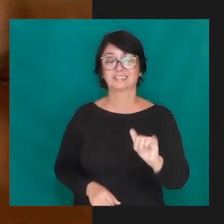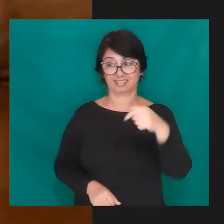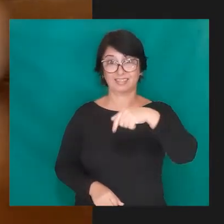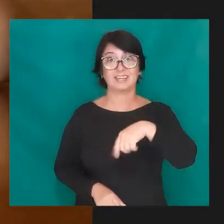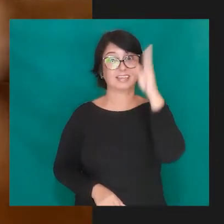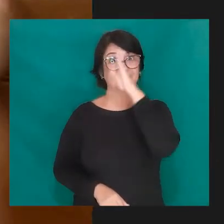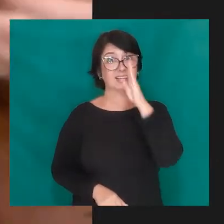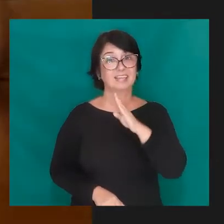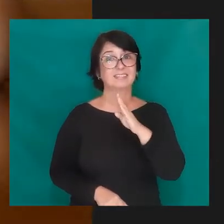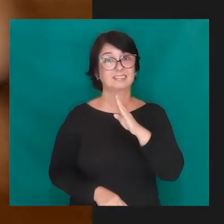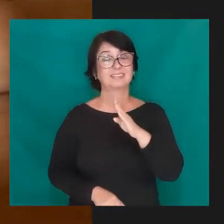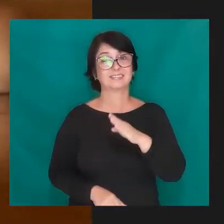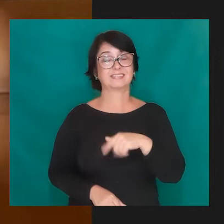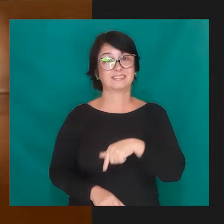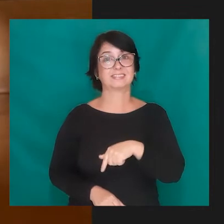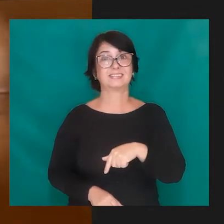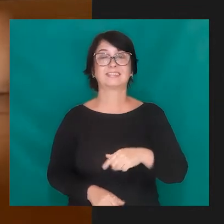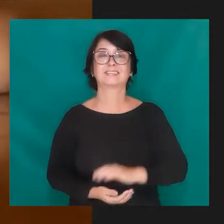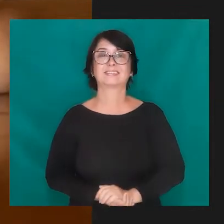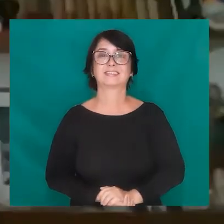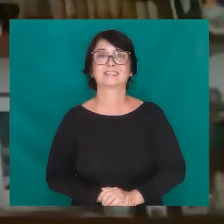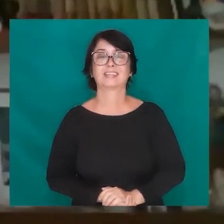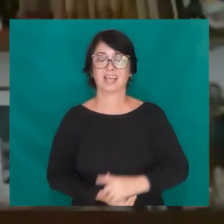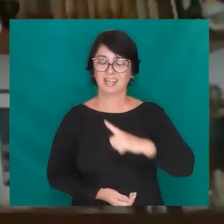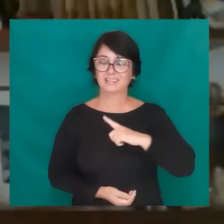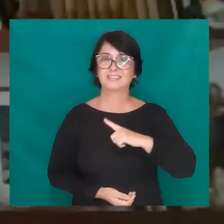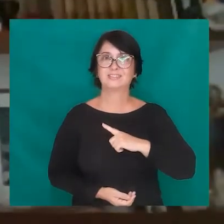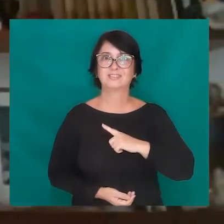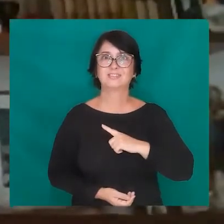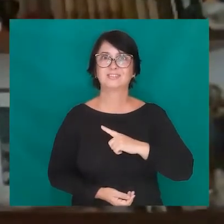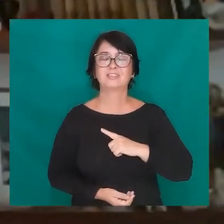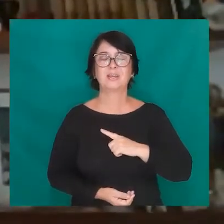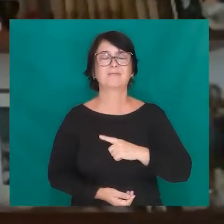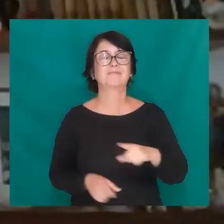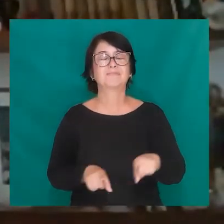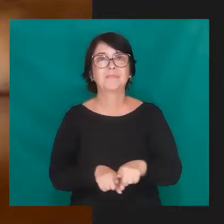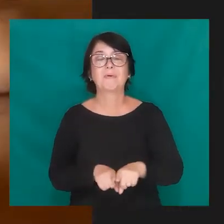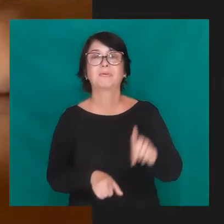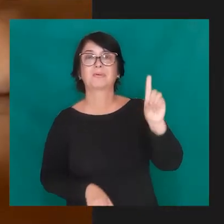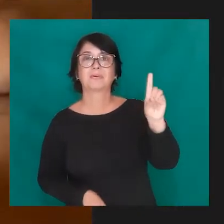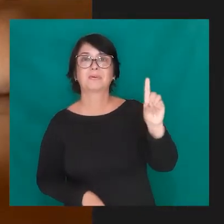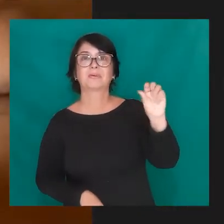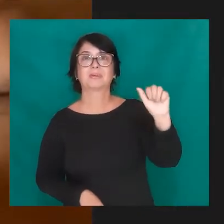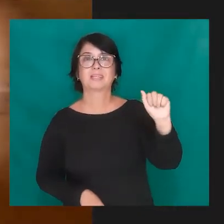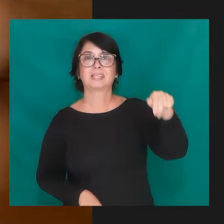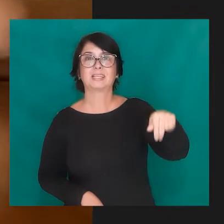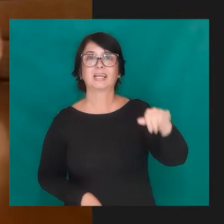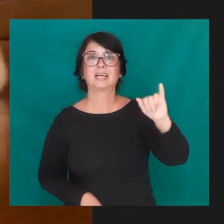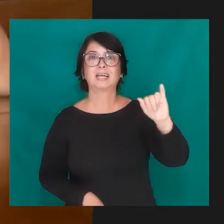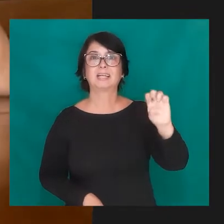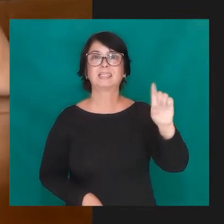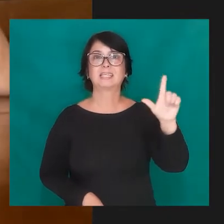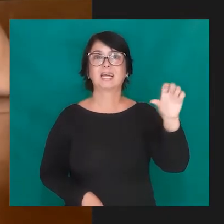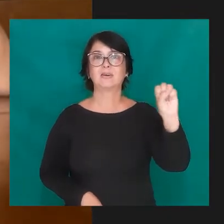instrumento 8 baixo da Roner, era a Ellen de Santa Catarina. Eu tinha um bandoneão que era da Danielson, que também. Danielson, Santa Rosa, sim. Danielson,